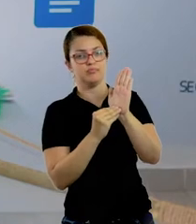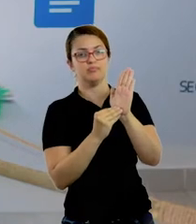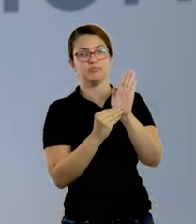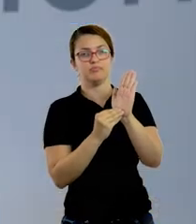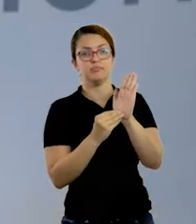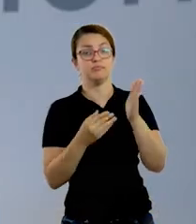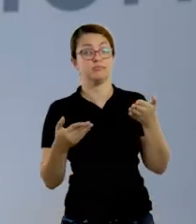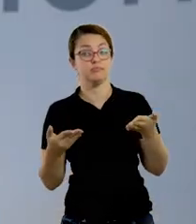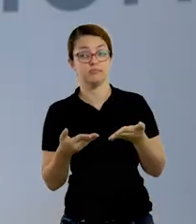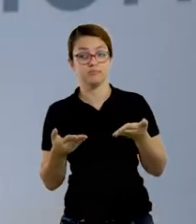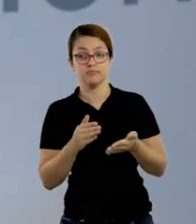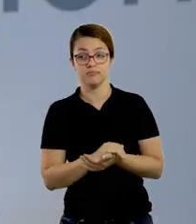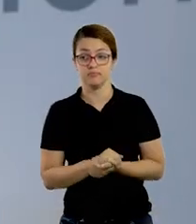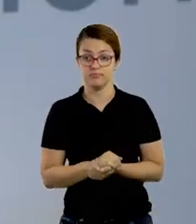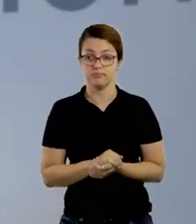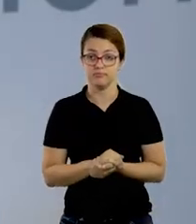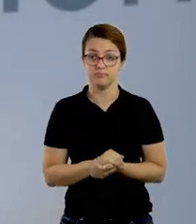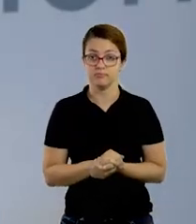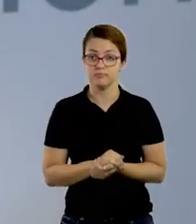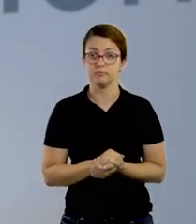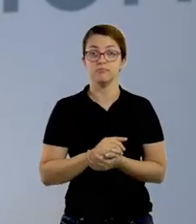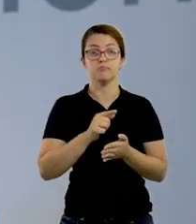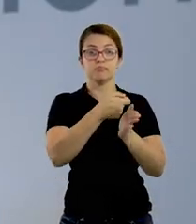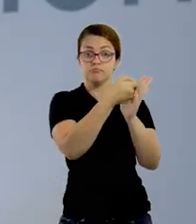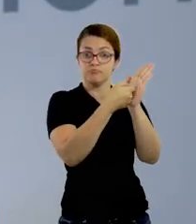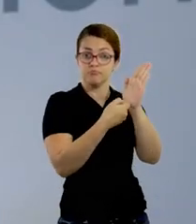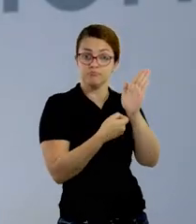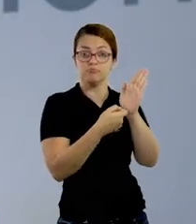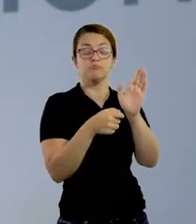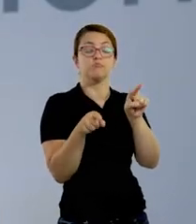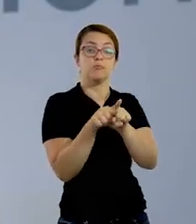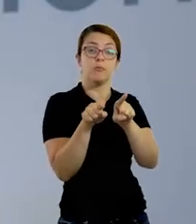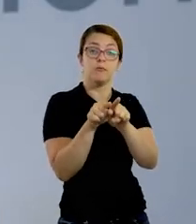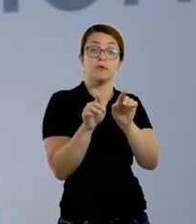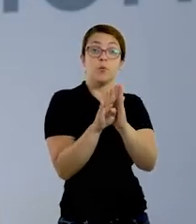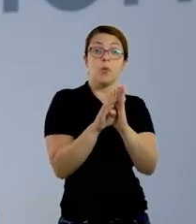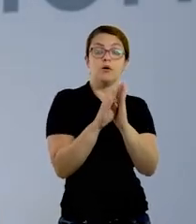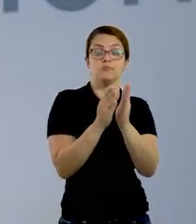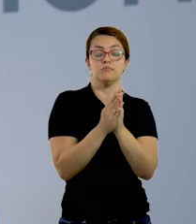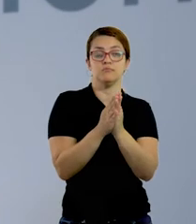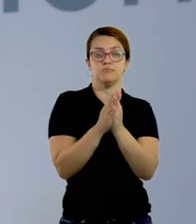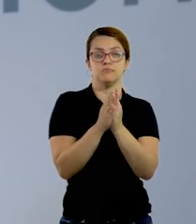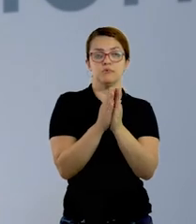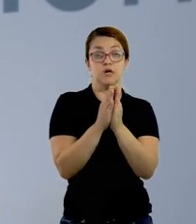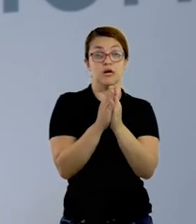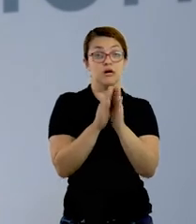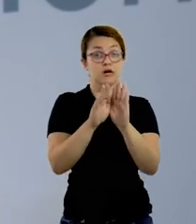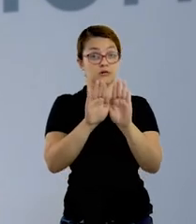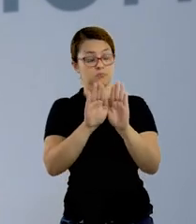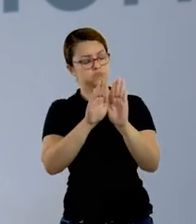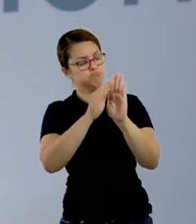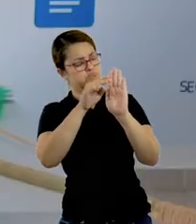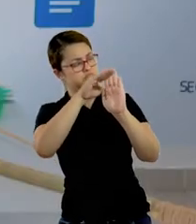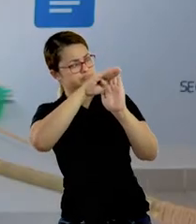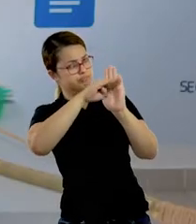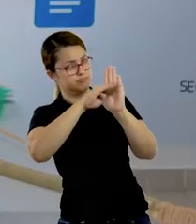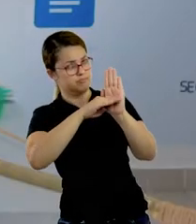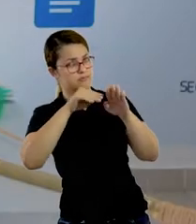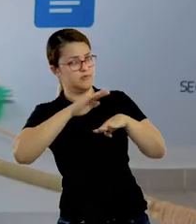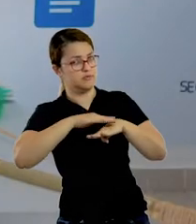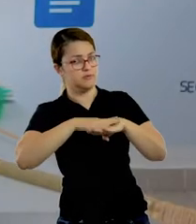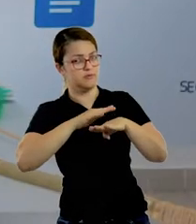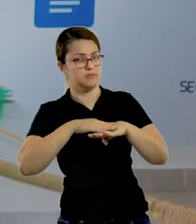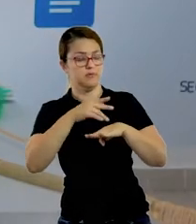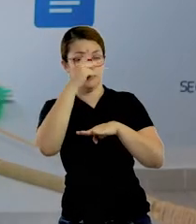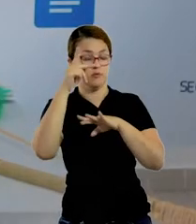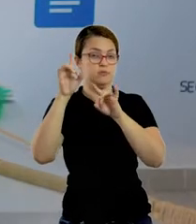pessoa. Aproveitando essa flor que você produziu, você pode produzir também um cartão para presentear essa pessoa especial. A